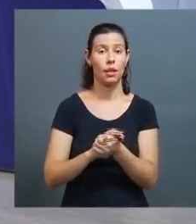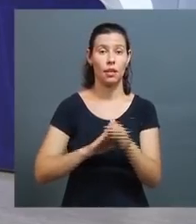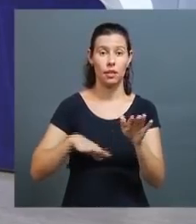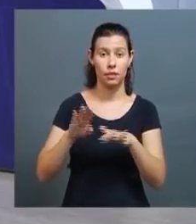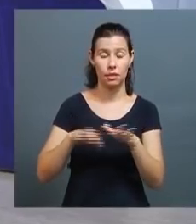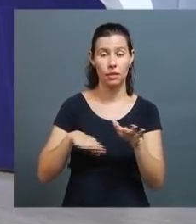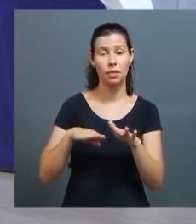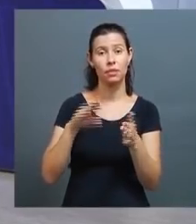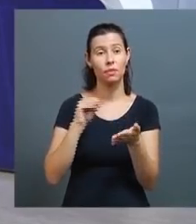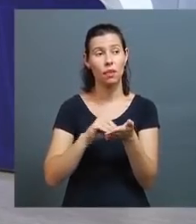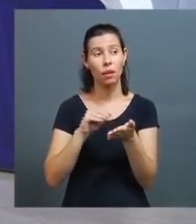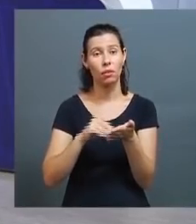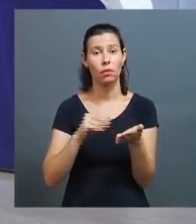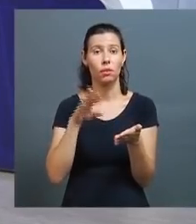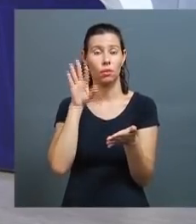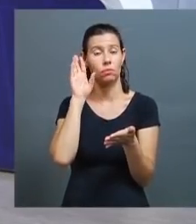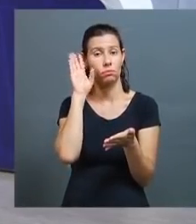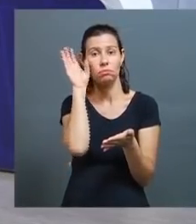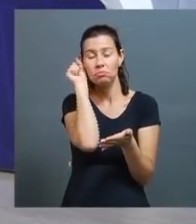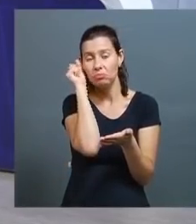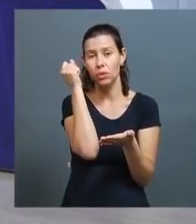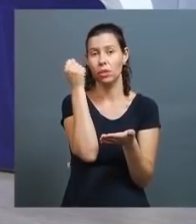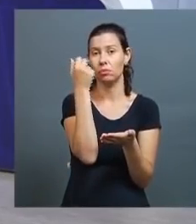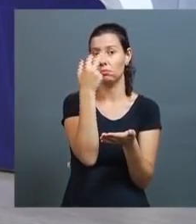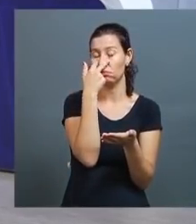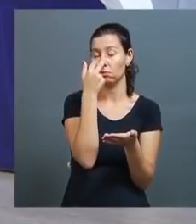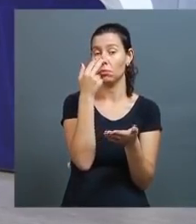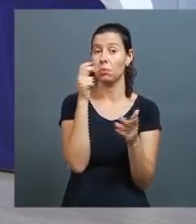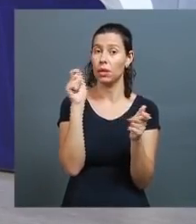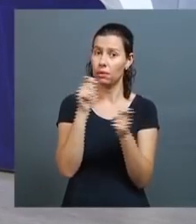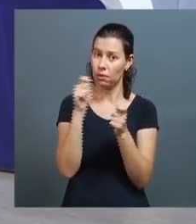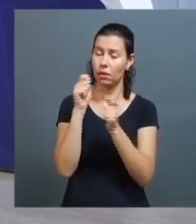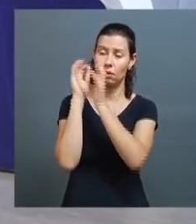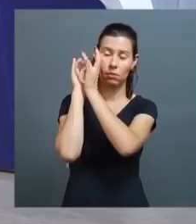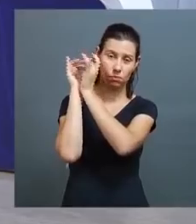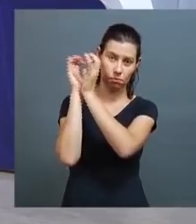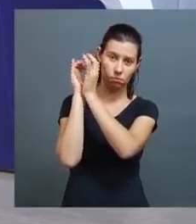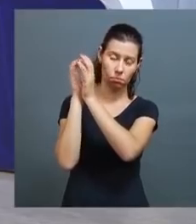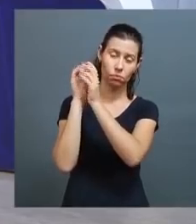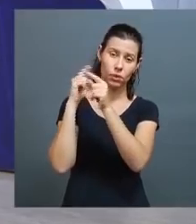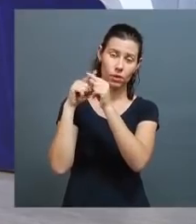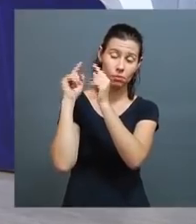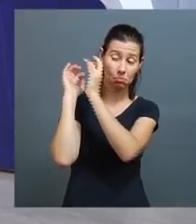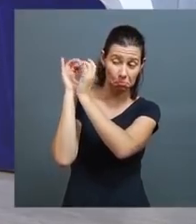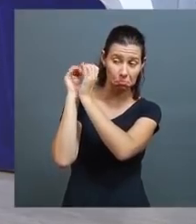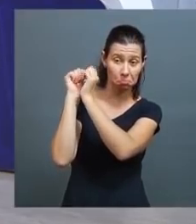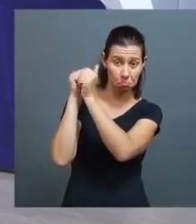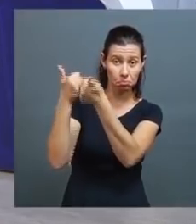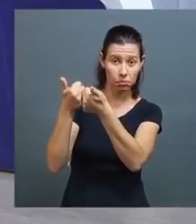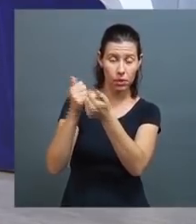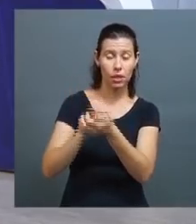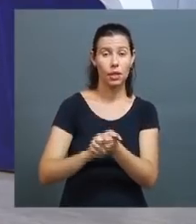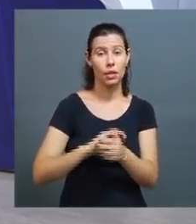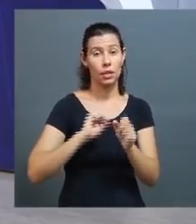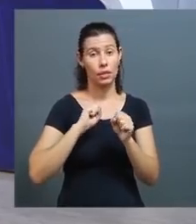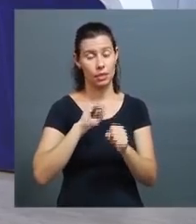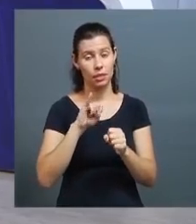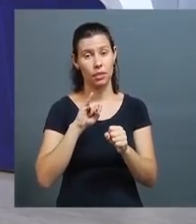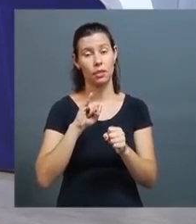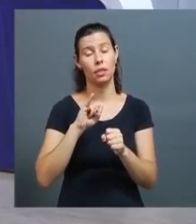sensorial, mas não necessariamente ela tem um déficit cognitivo por isso. Né? Então, se a escola consegue se adequar,